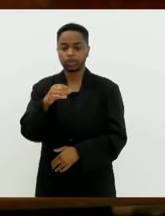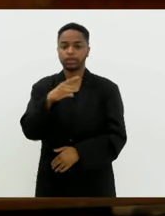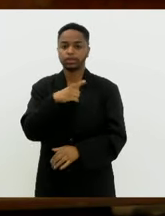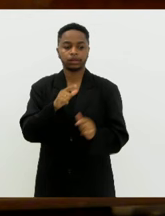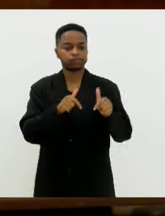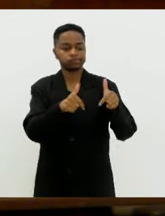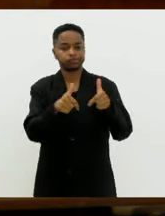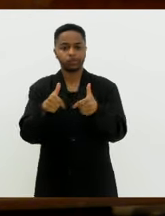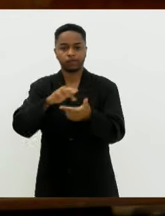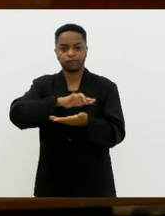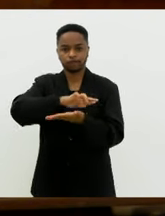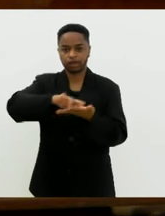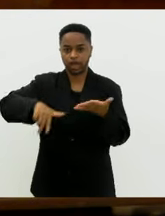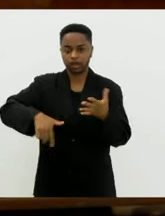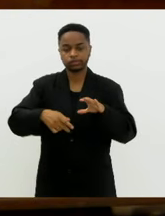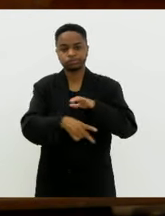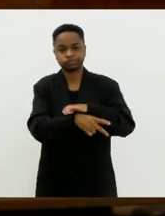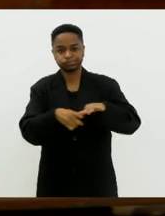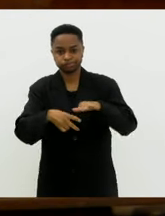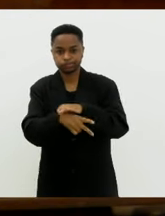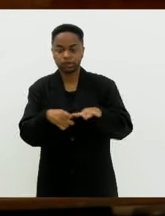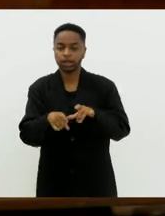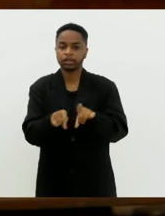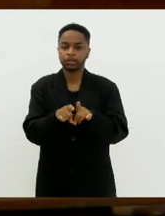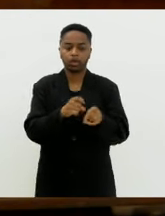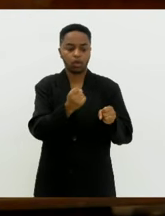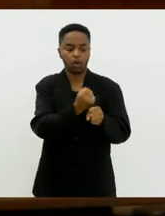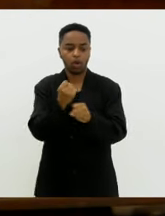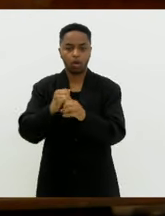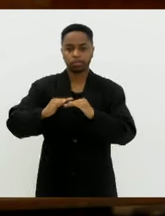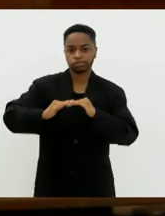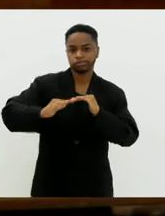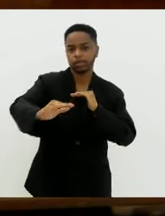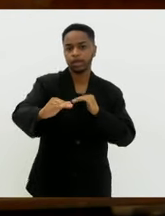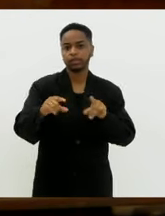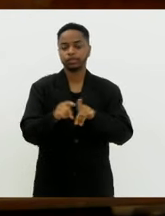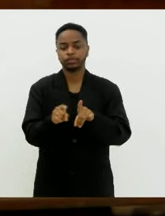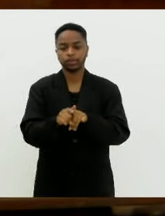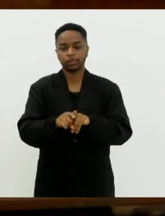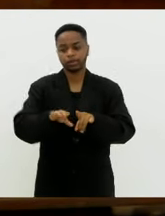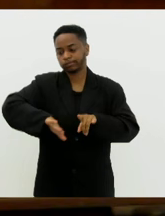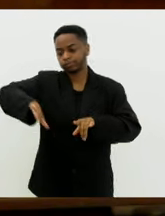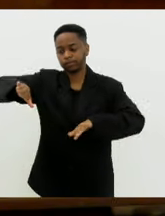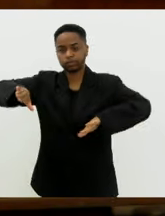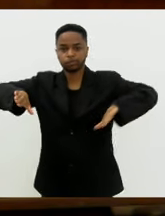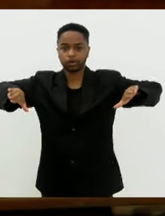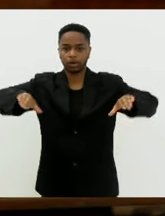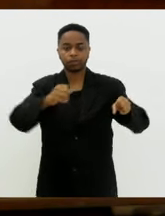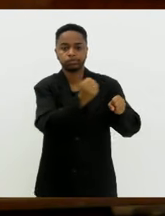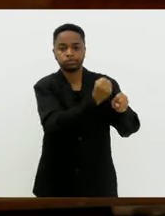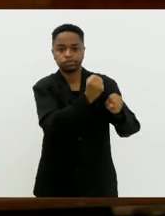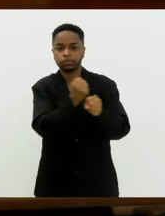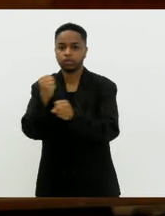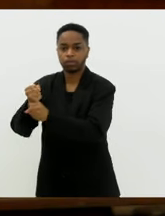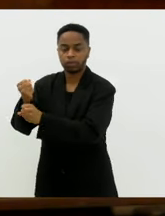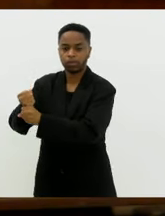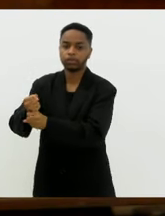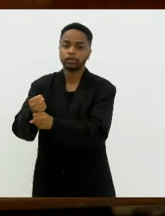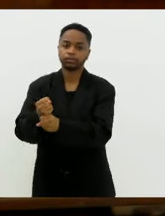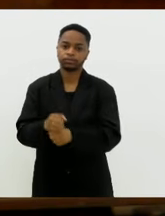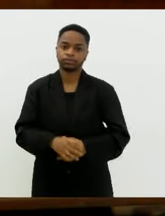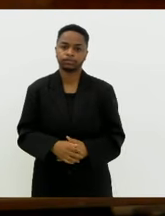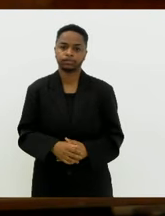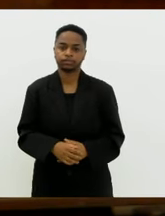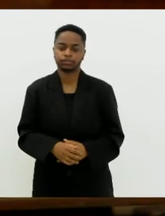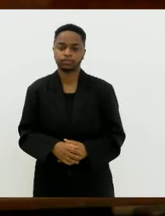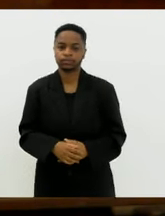dragagem, pavimentação asfáltica, contenção de encostas e obras de micro e macro drenagem pluvial.